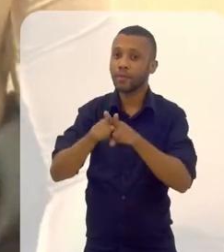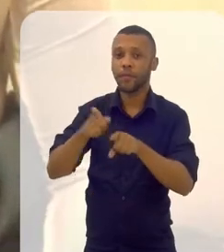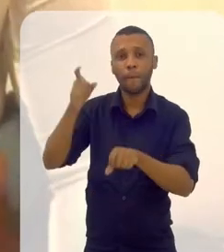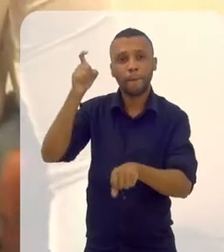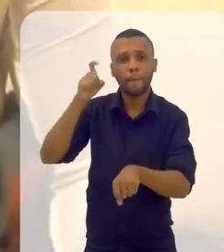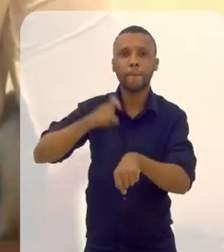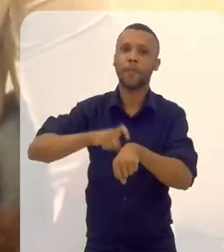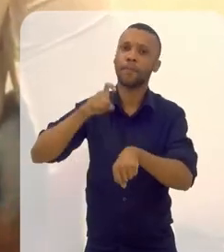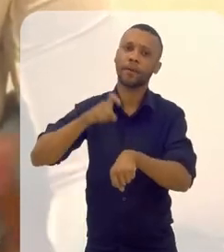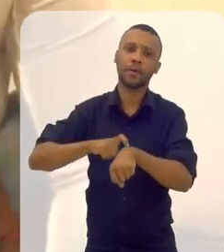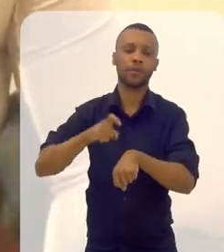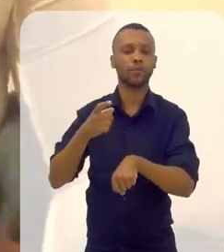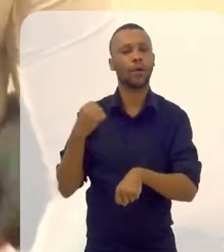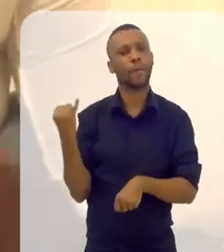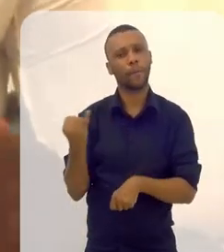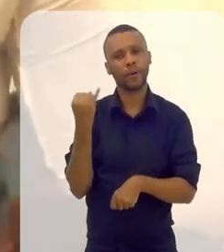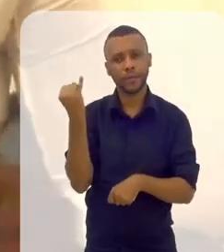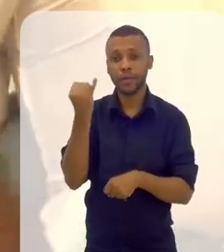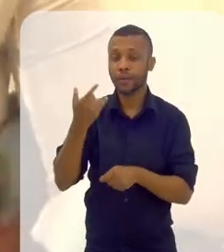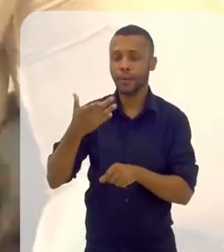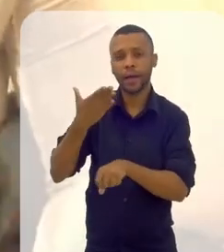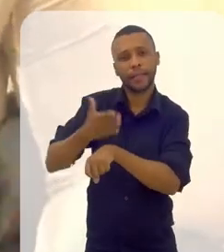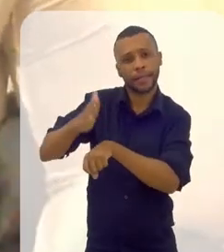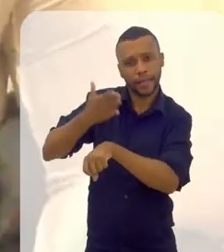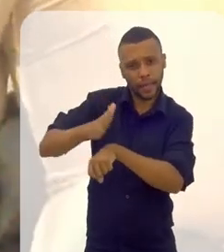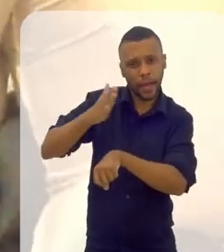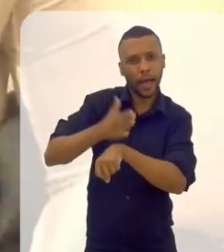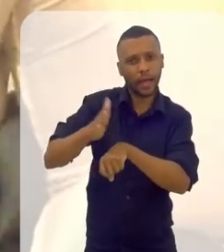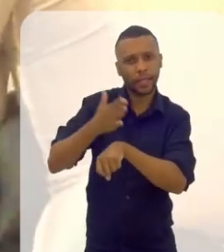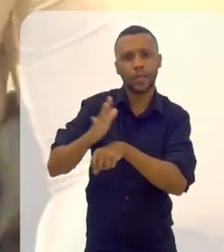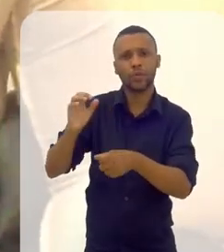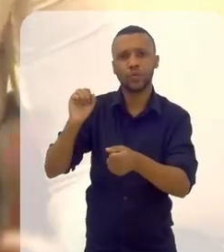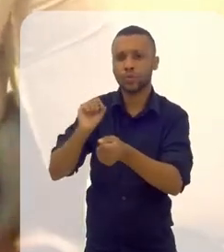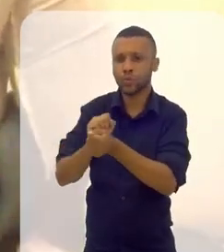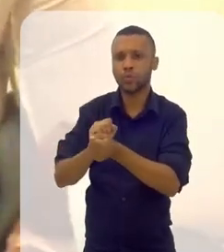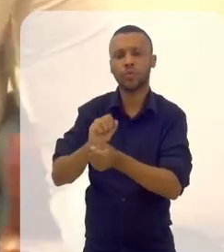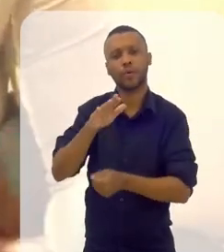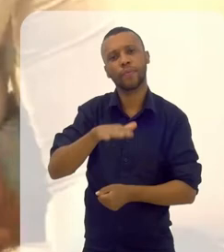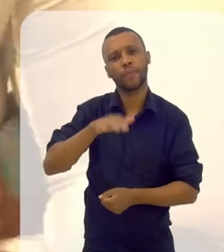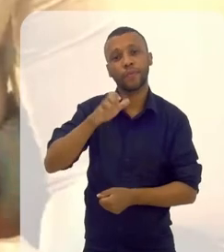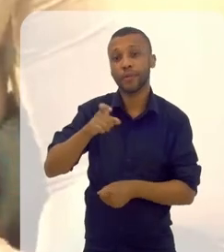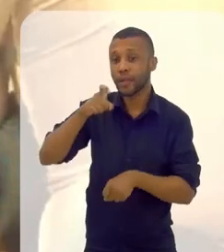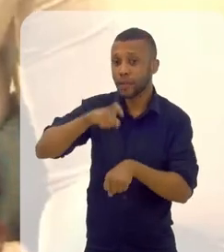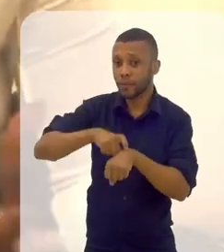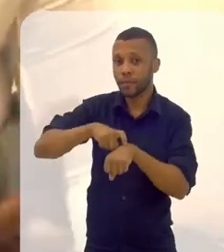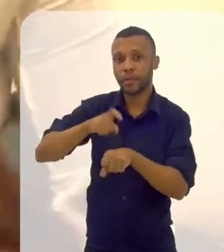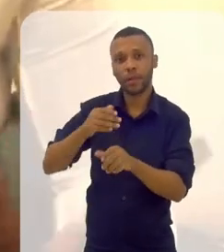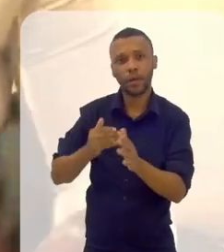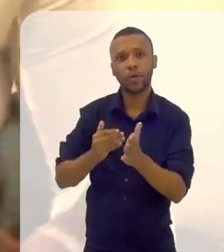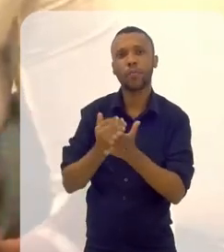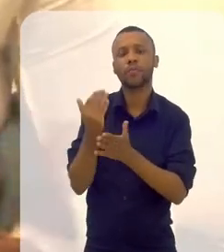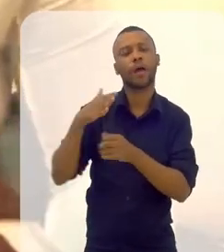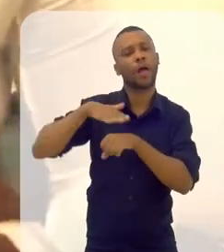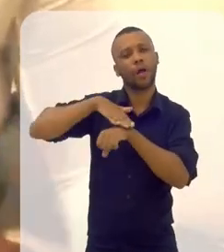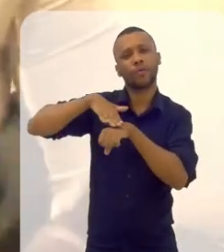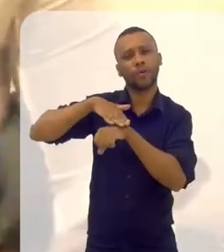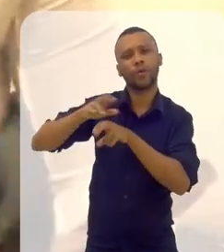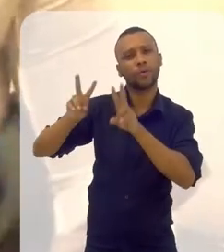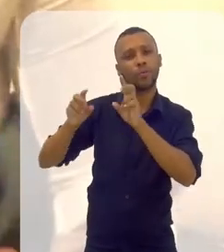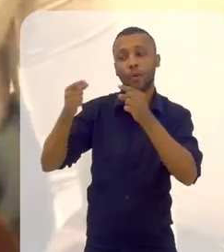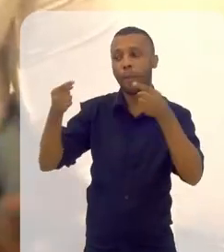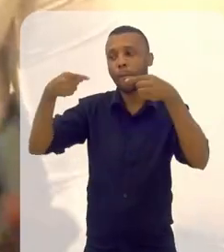também um momento importante para dar uma treinada na minha mãe, assim, porque eu lembro que foi nesse momento que ela começou a conversar comigo